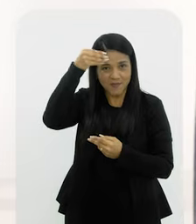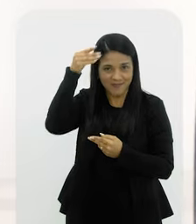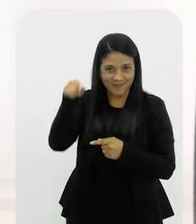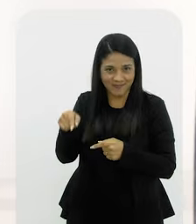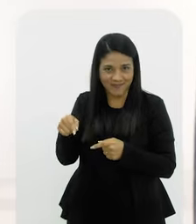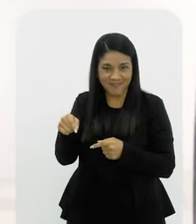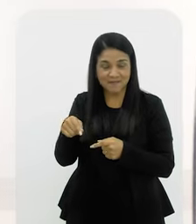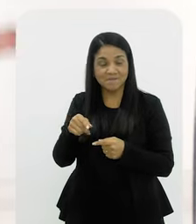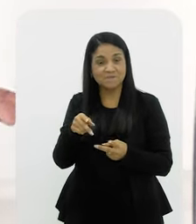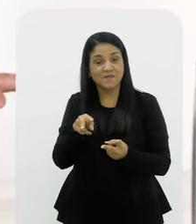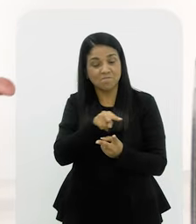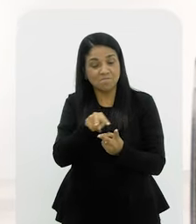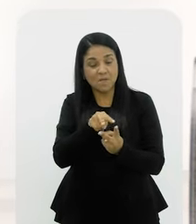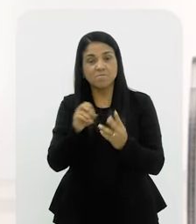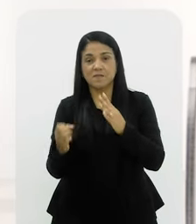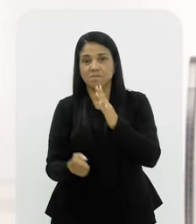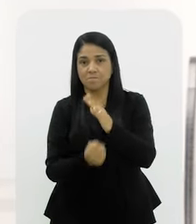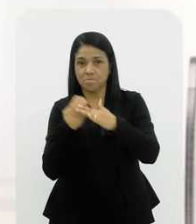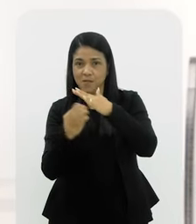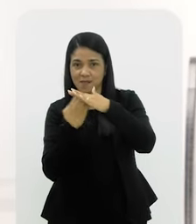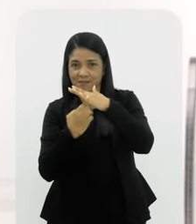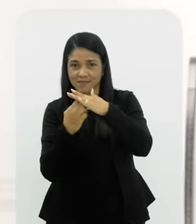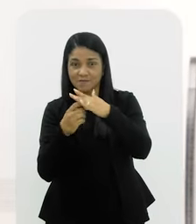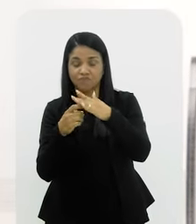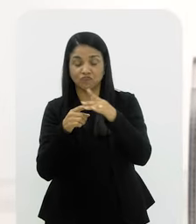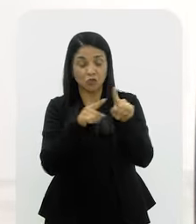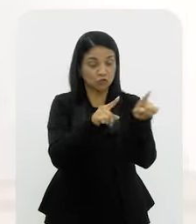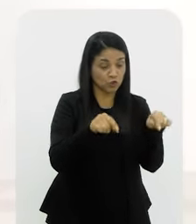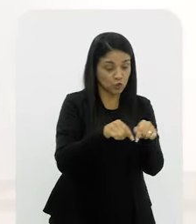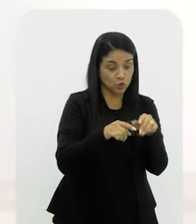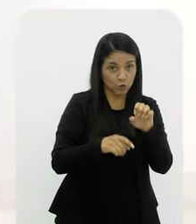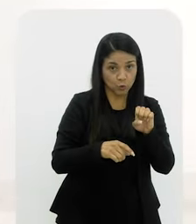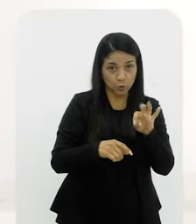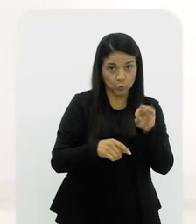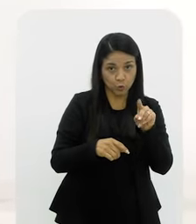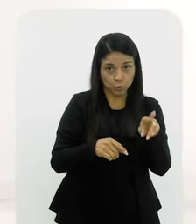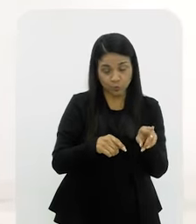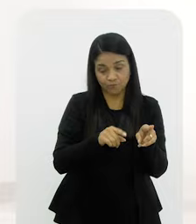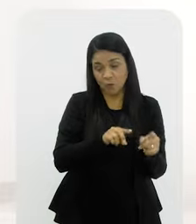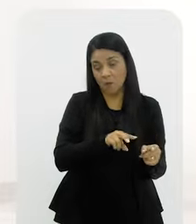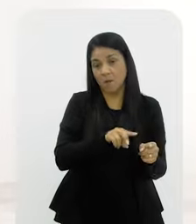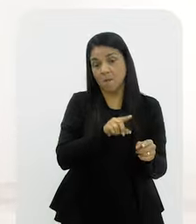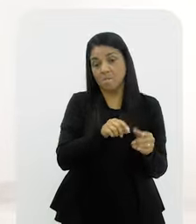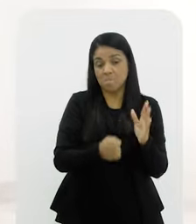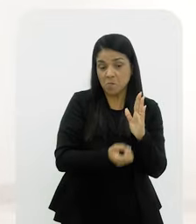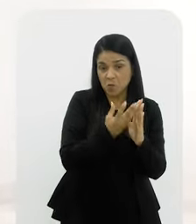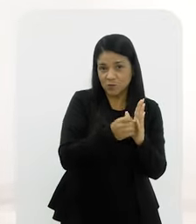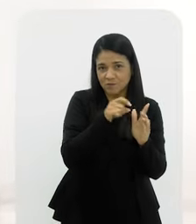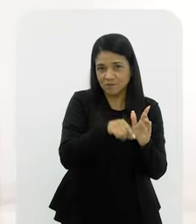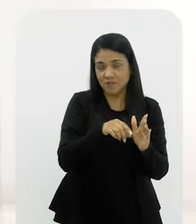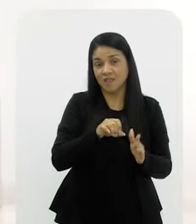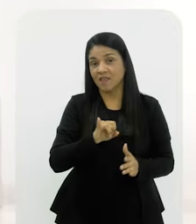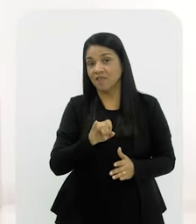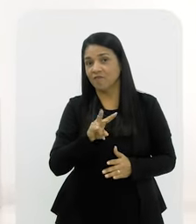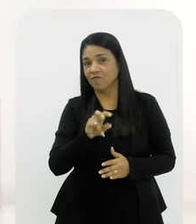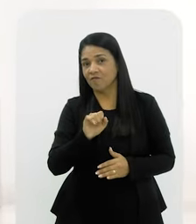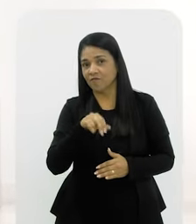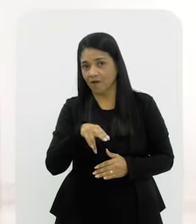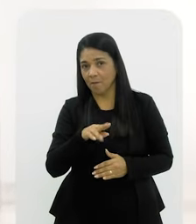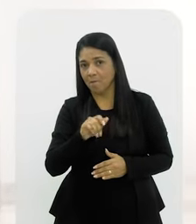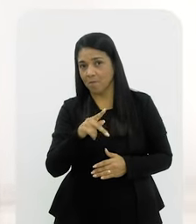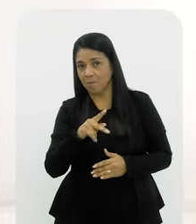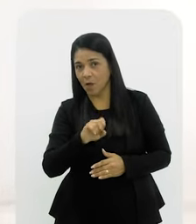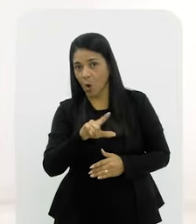duas madrinhas, né? Que eram da mesma companhia. Então eu saí de um estúdio e o produtor que estava produzindo a Alcione, que foi o Ivan